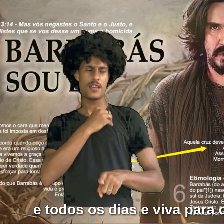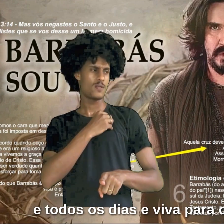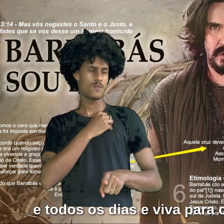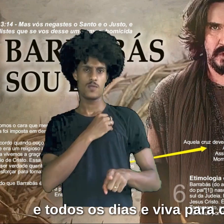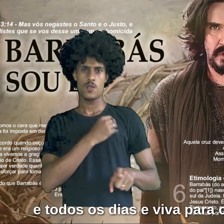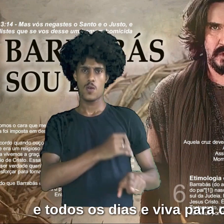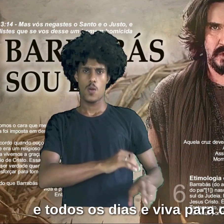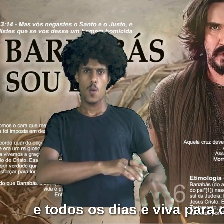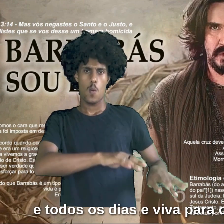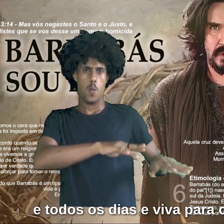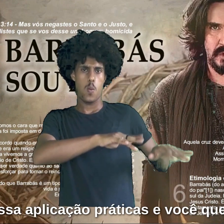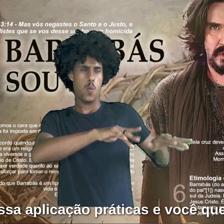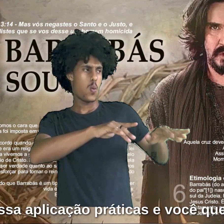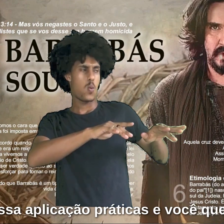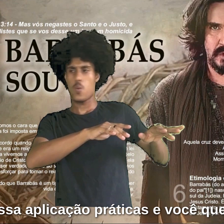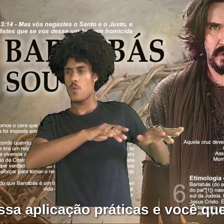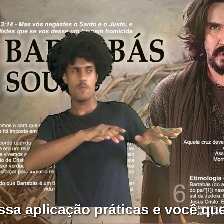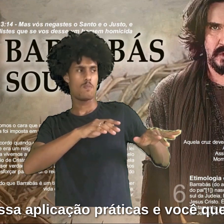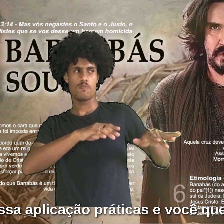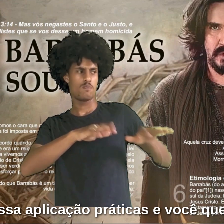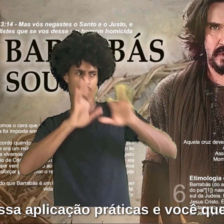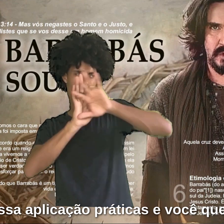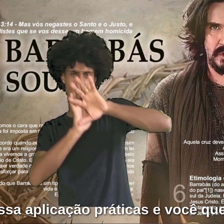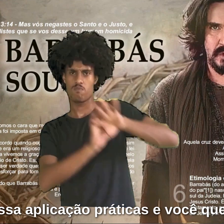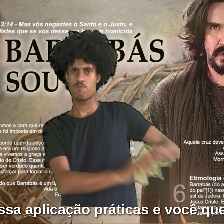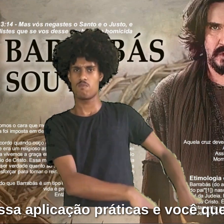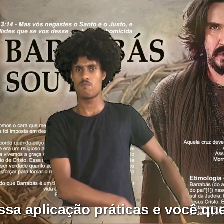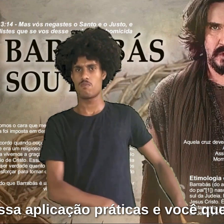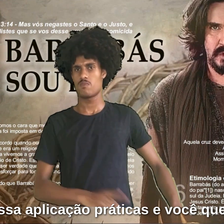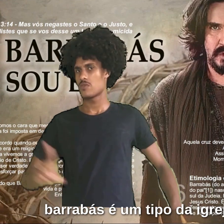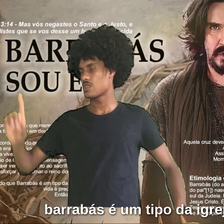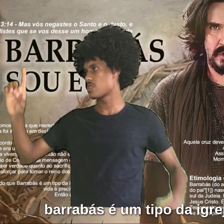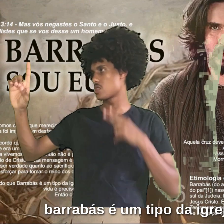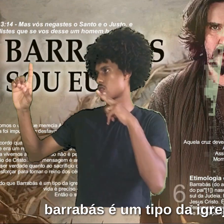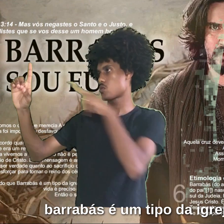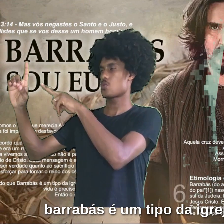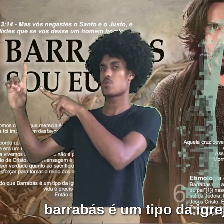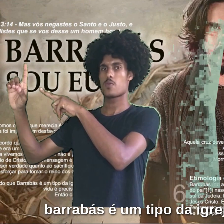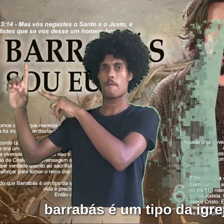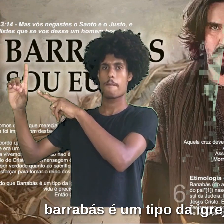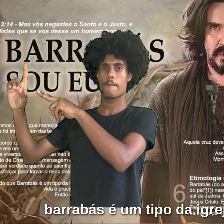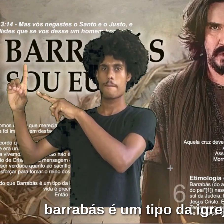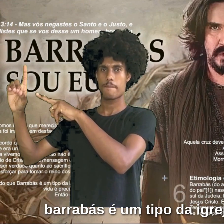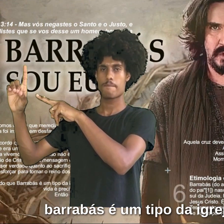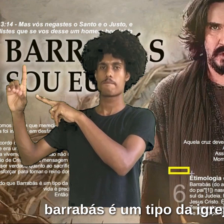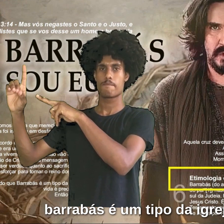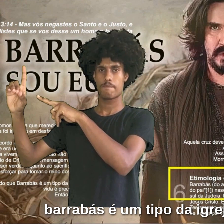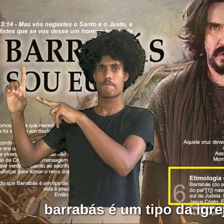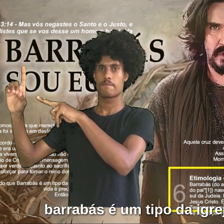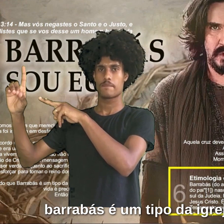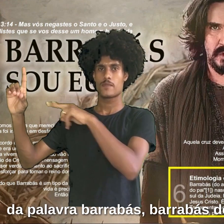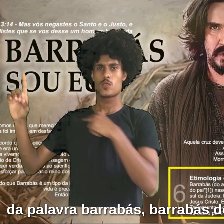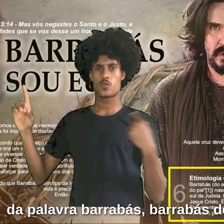dias e viva para o Senhor Jesus Cristo. Essa é a aplicação prática. Você quer mais um exemplo de que Barrabás é um tipo da igreja? Tá aqui, ó,